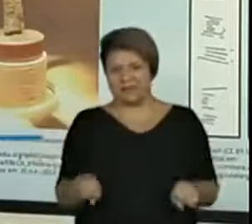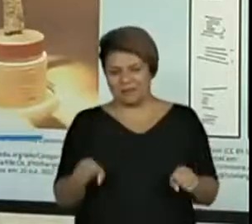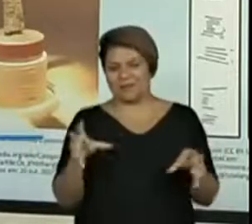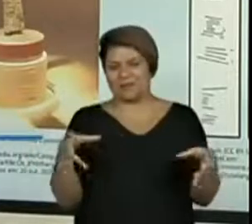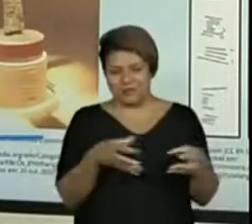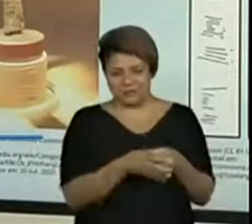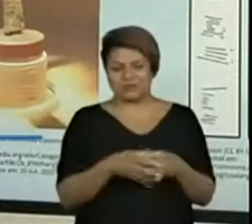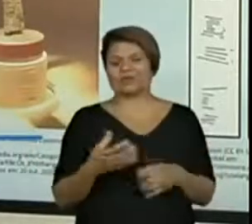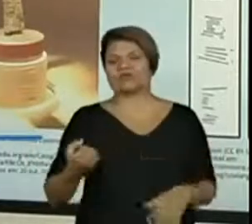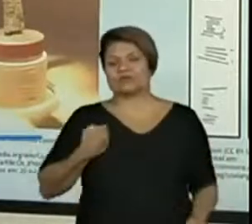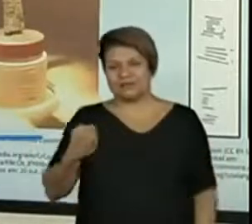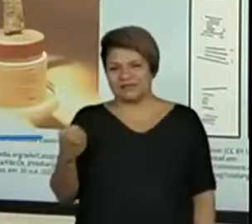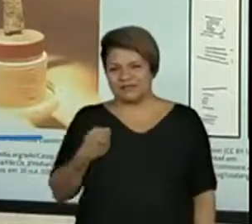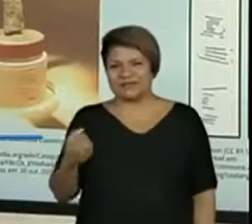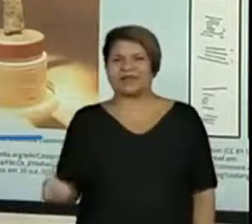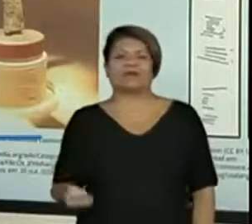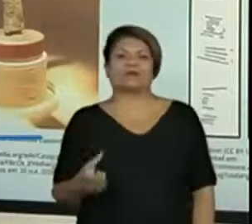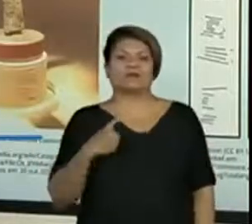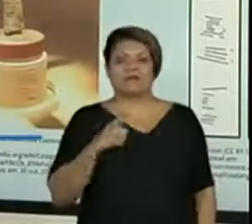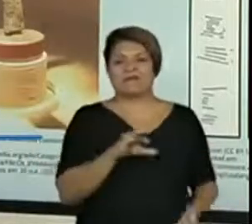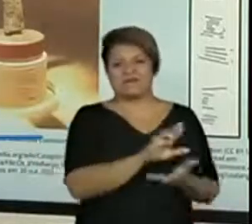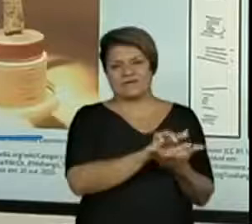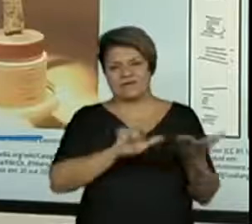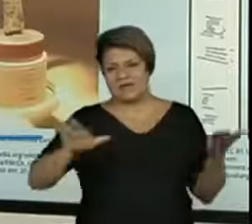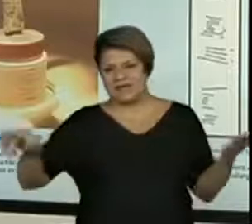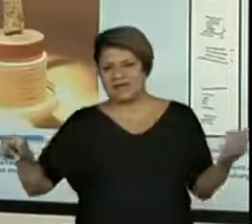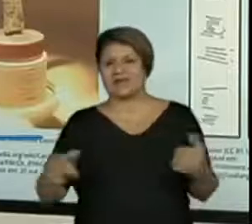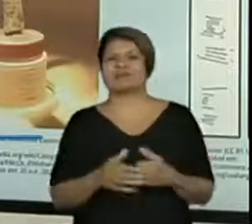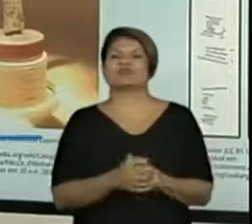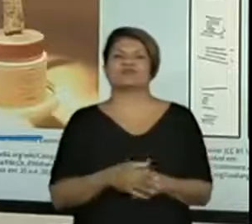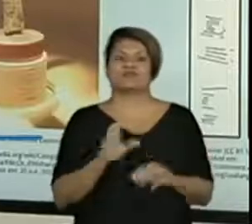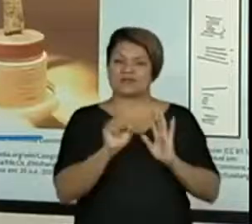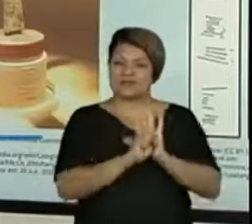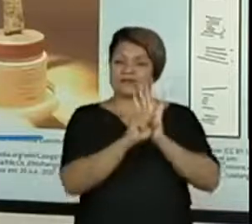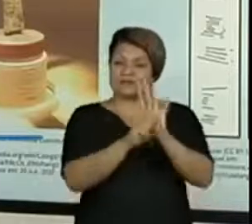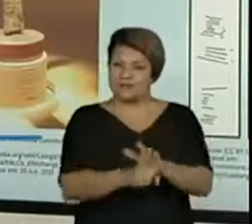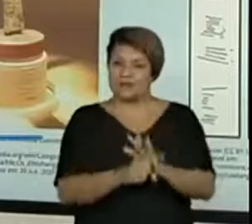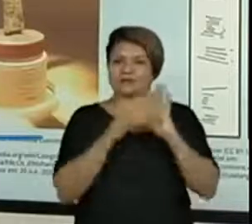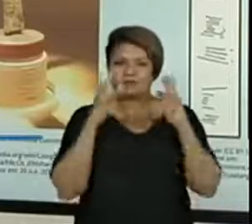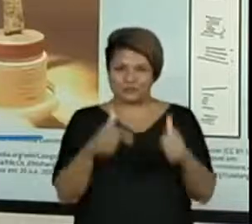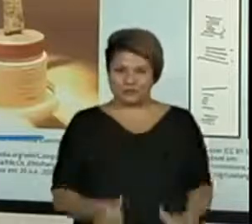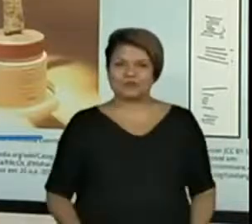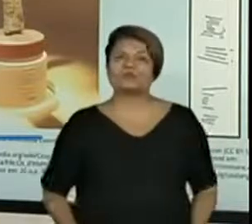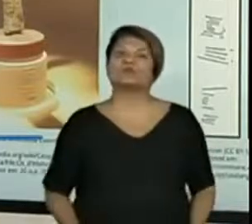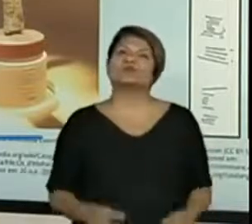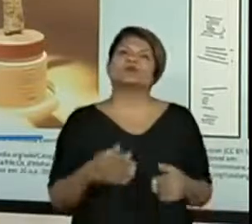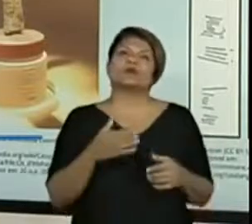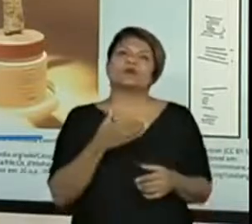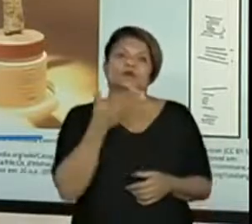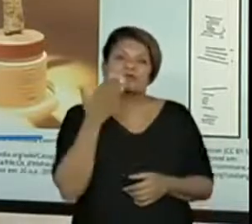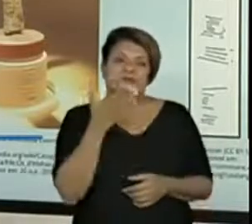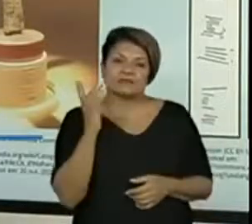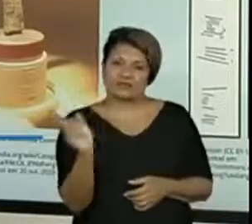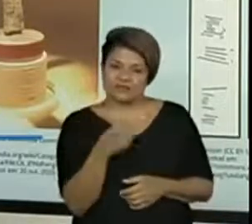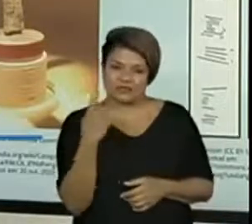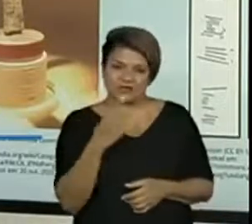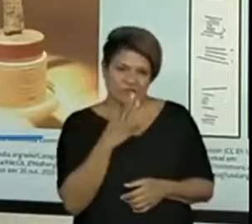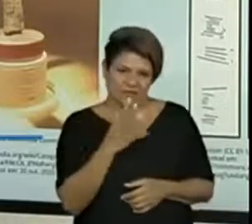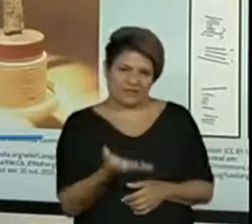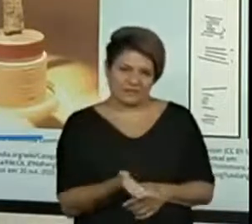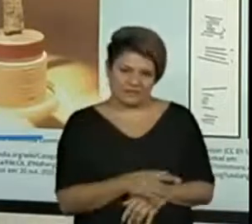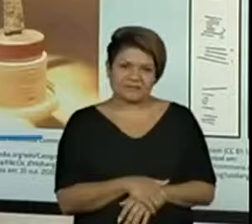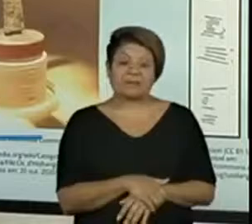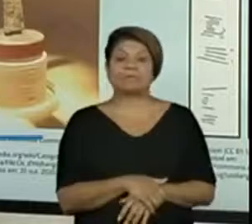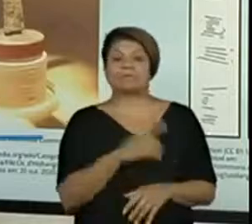temos os numerais, que vem aí simbolizar tudo isso e tornar tudo isso da maneira que nós conhecemos.